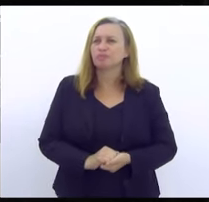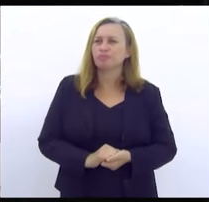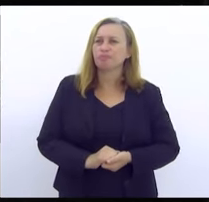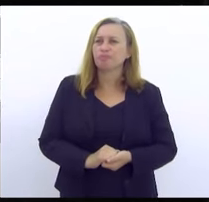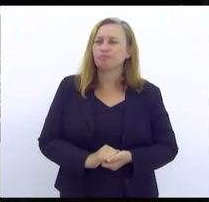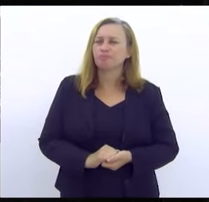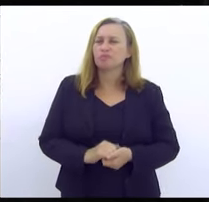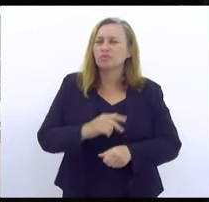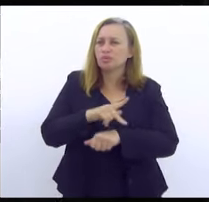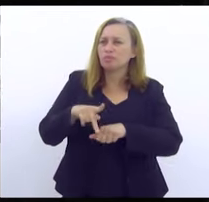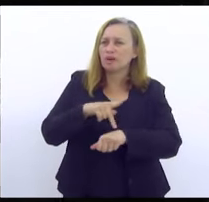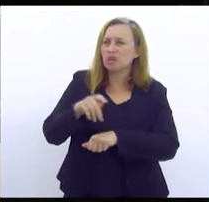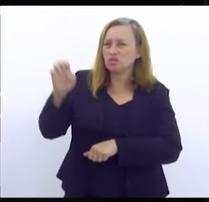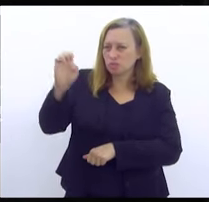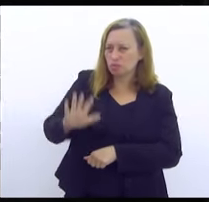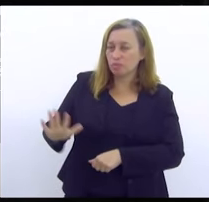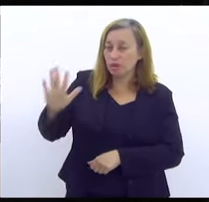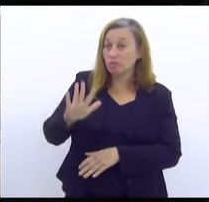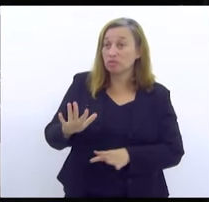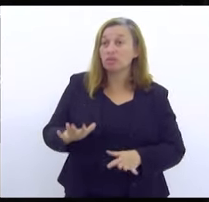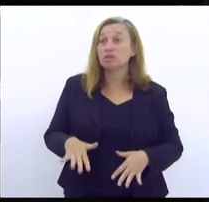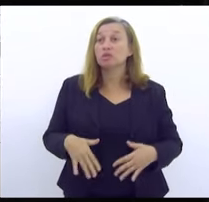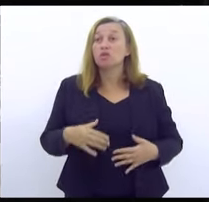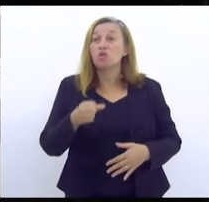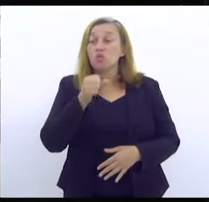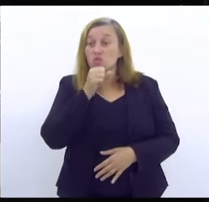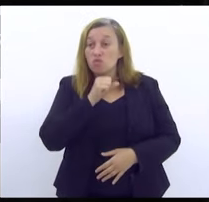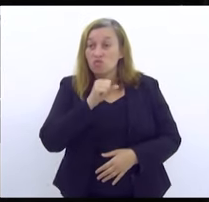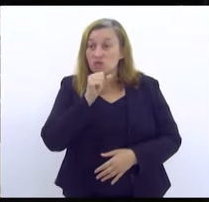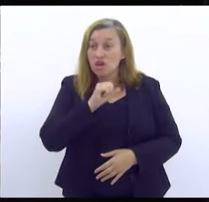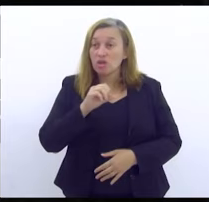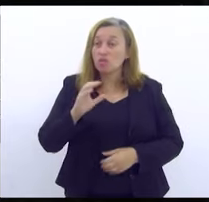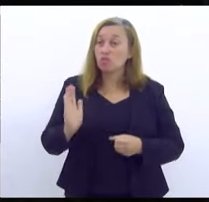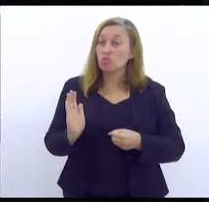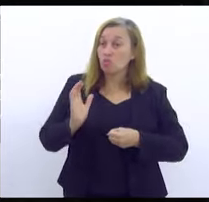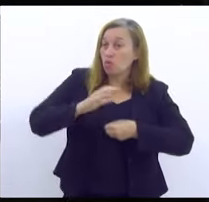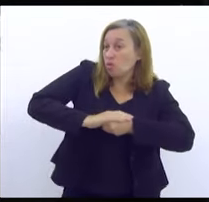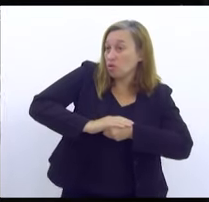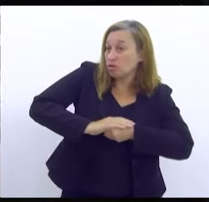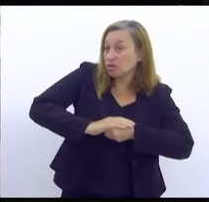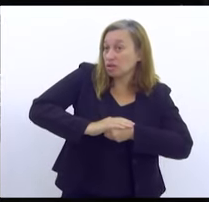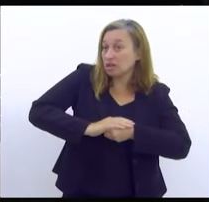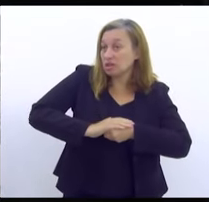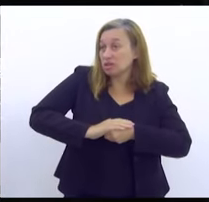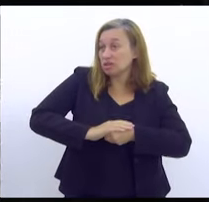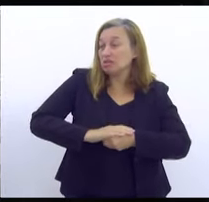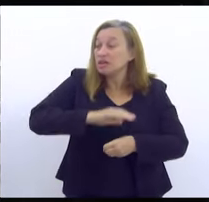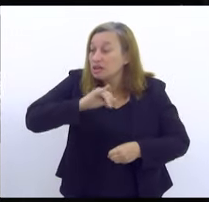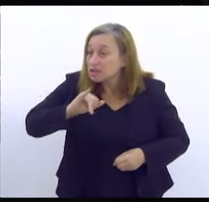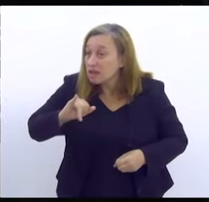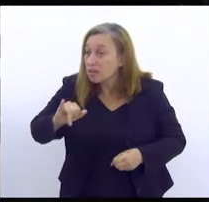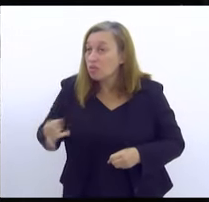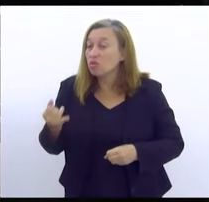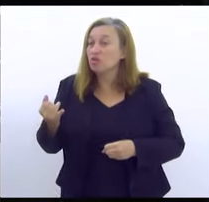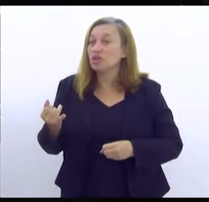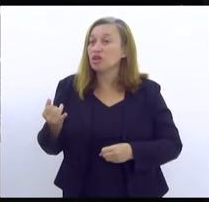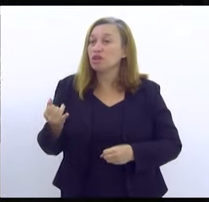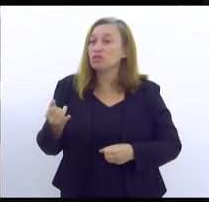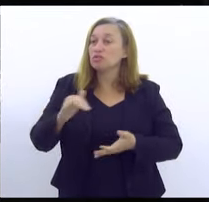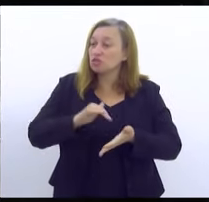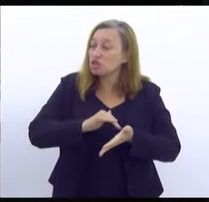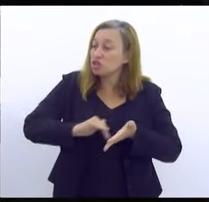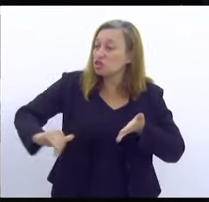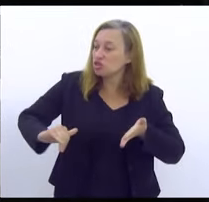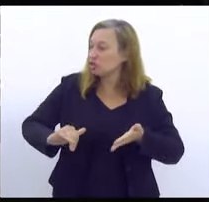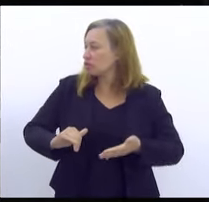no país europeu. Ou seja, é o velho colonialismo que se aproveita, retira os nossos